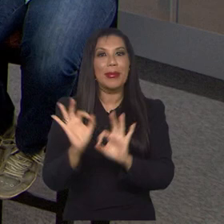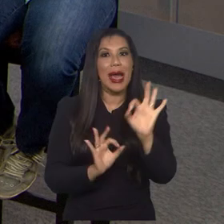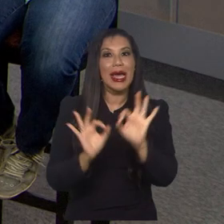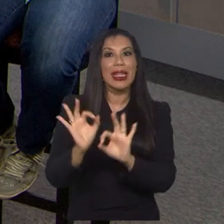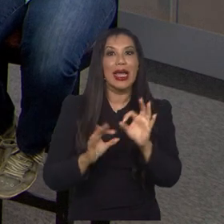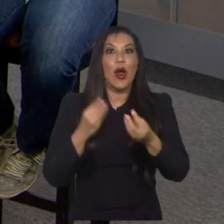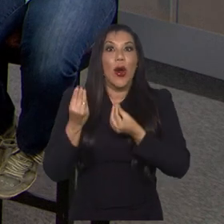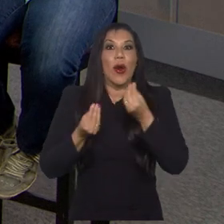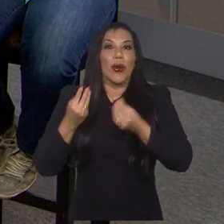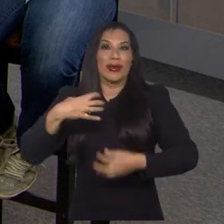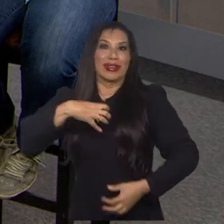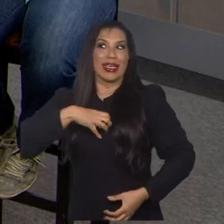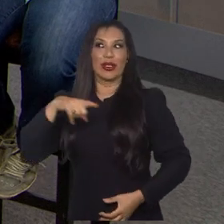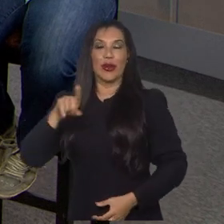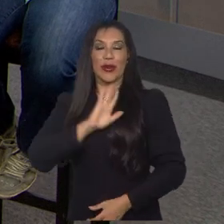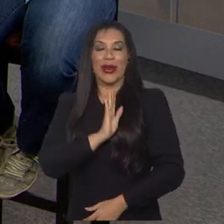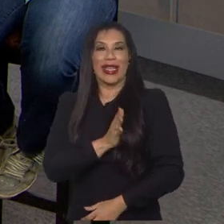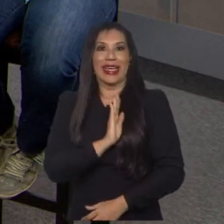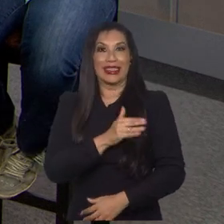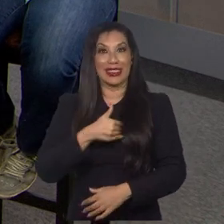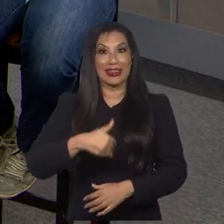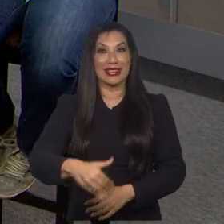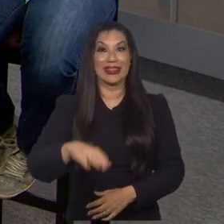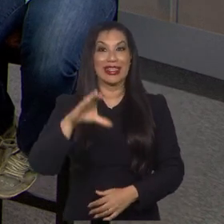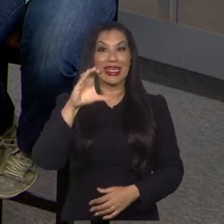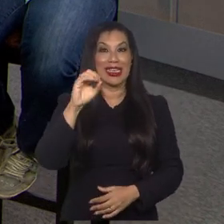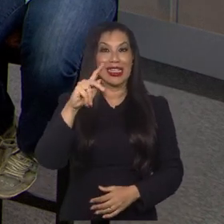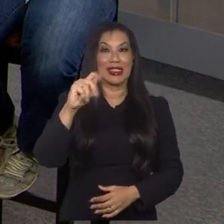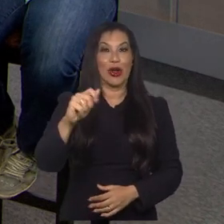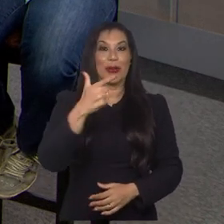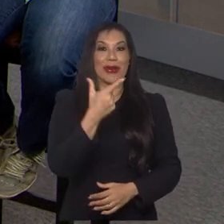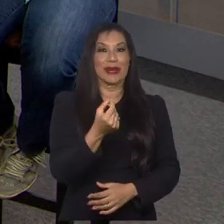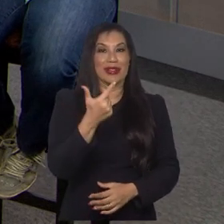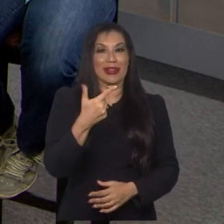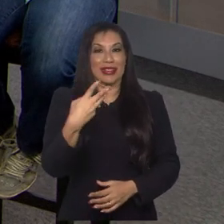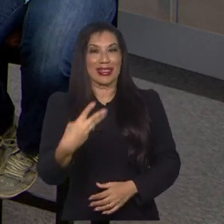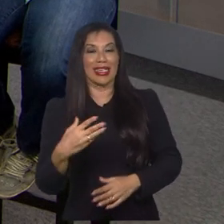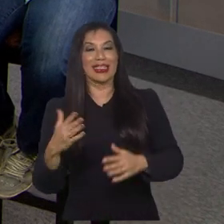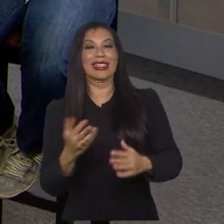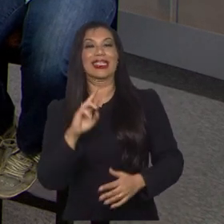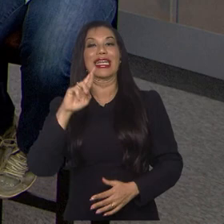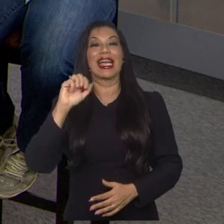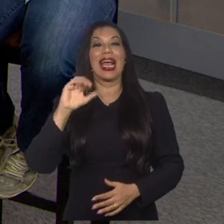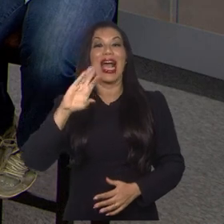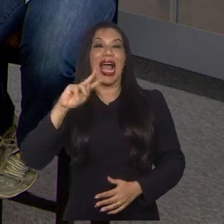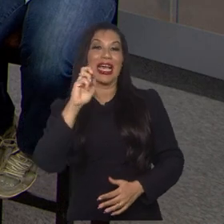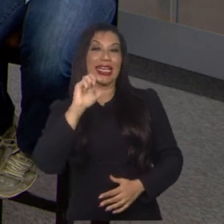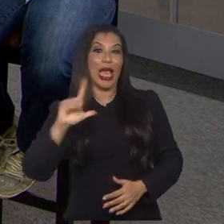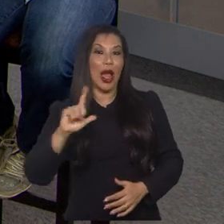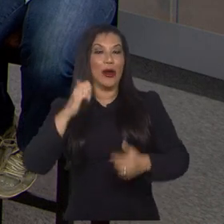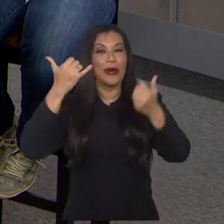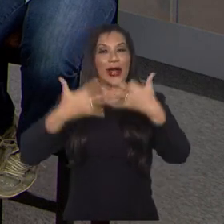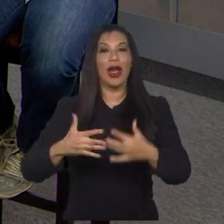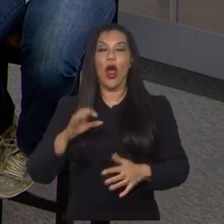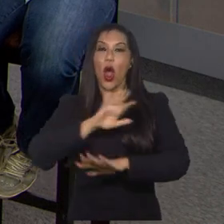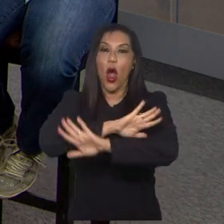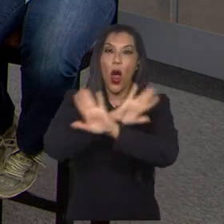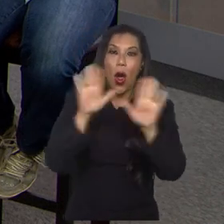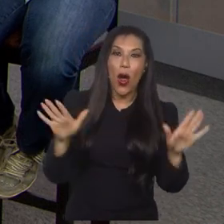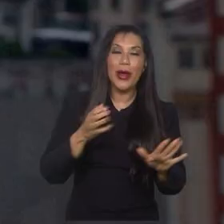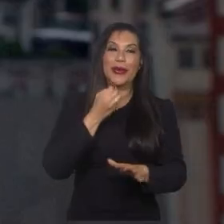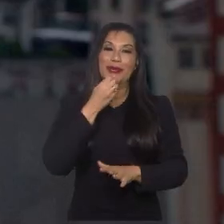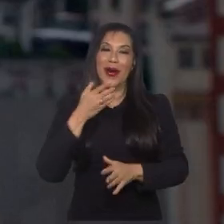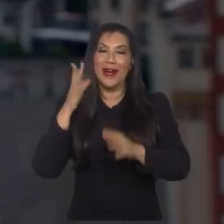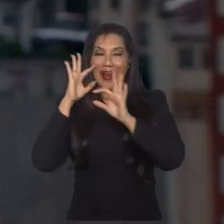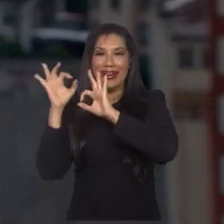está o coraçãozinho de vocês para essa Copa de 2023? Começar com Raquel. Olá, Marília, Amanda, quem está nos assistindo. Sem